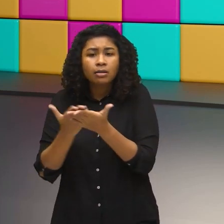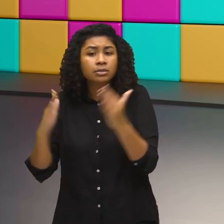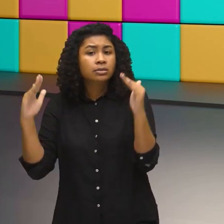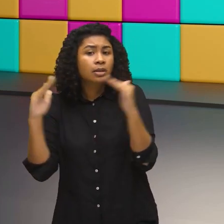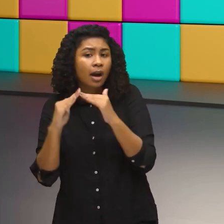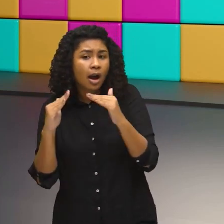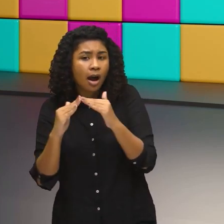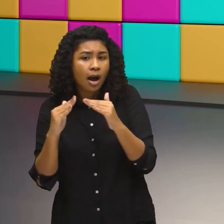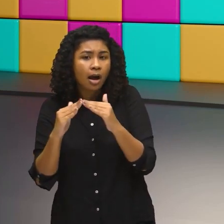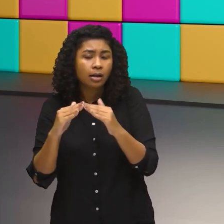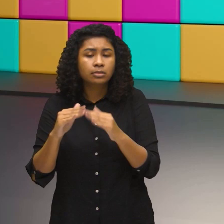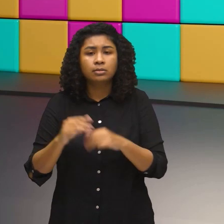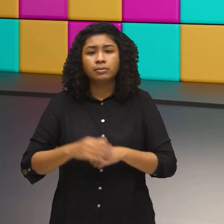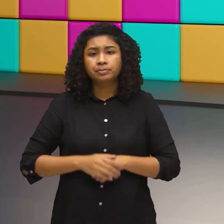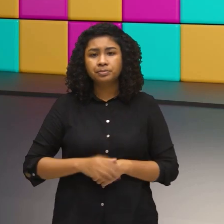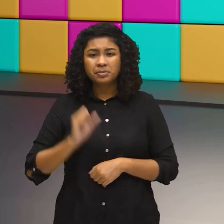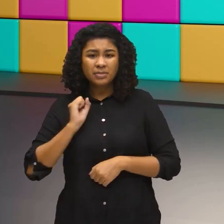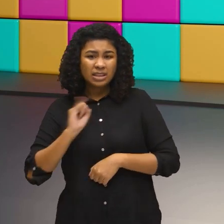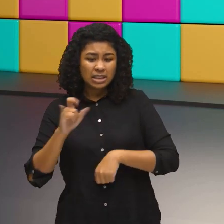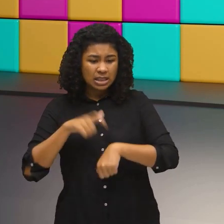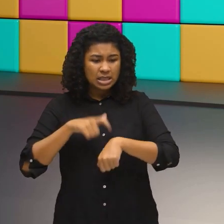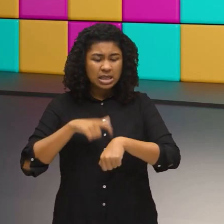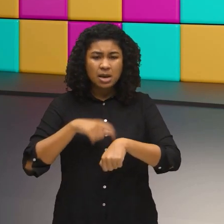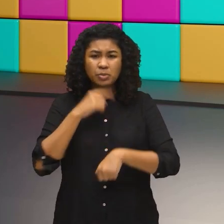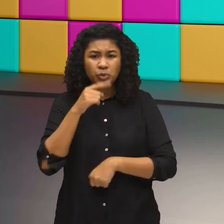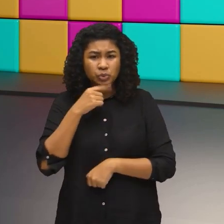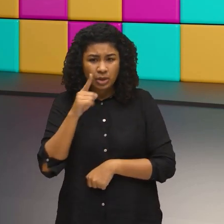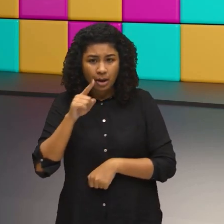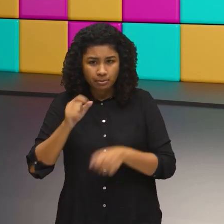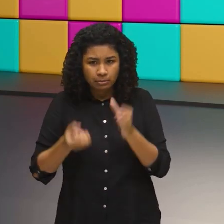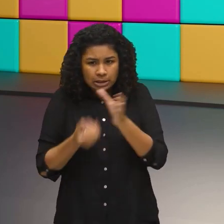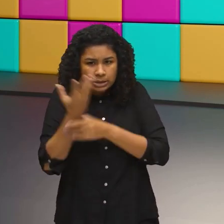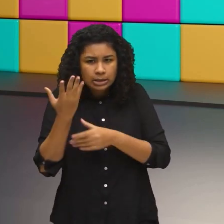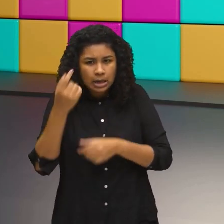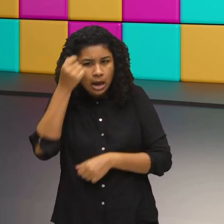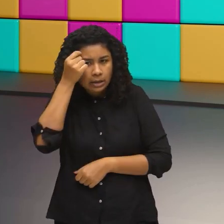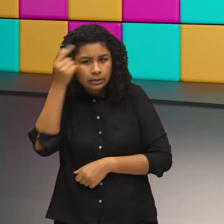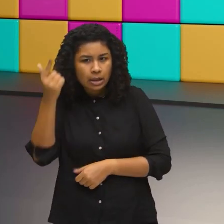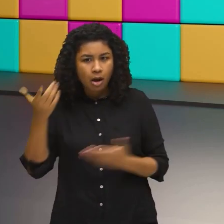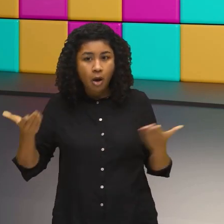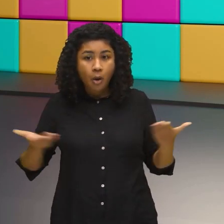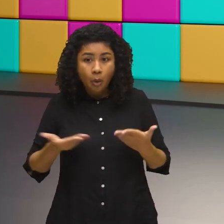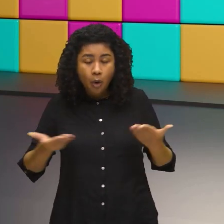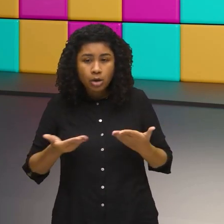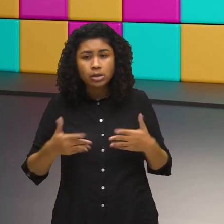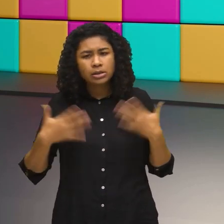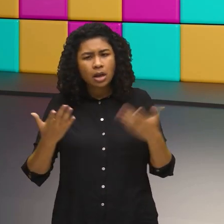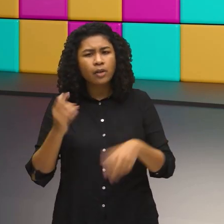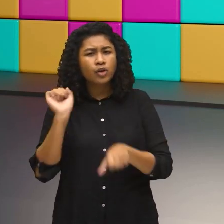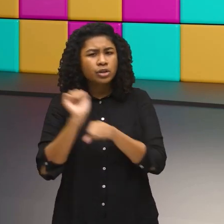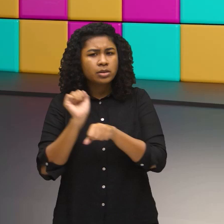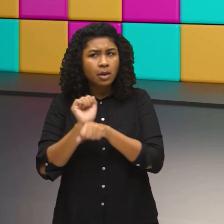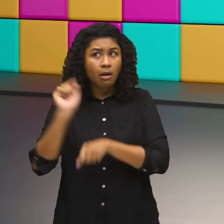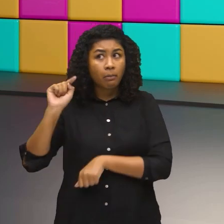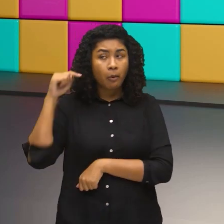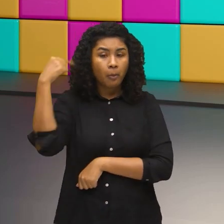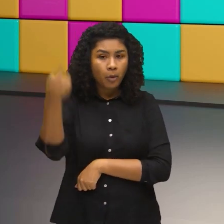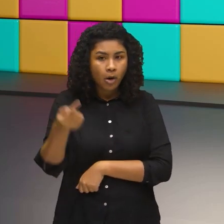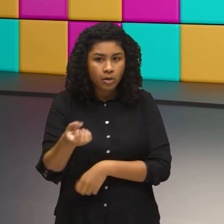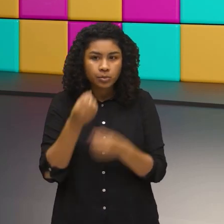der tempo da nossa campanha digital hoje, eu vou ficar esperando essa campanha para o próximo programa, tá